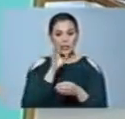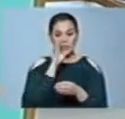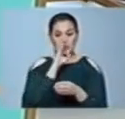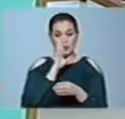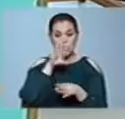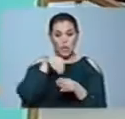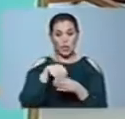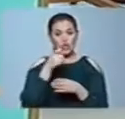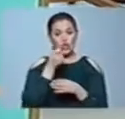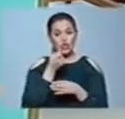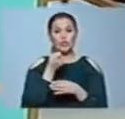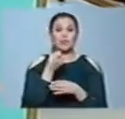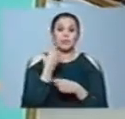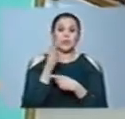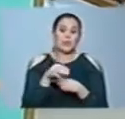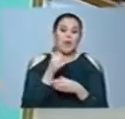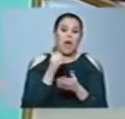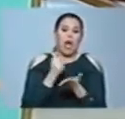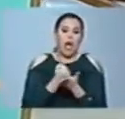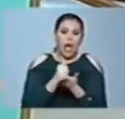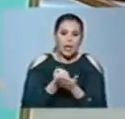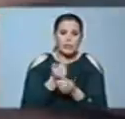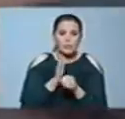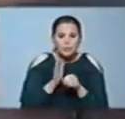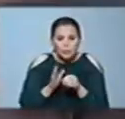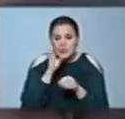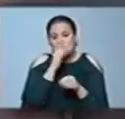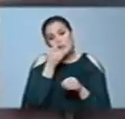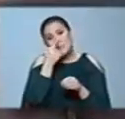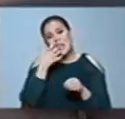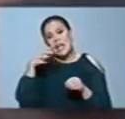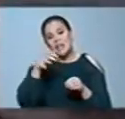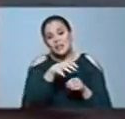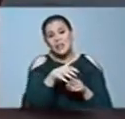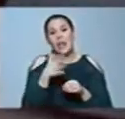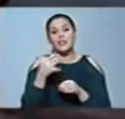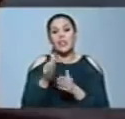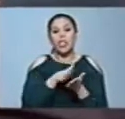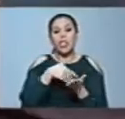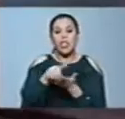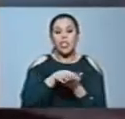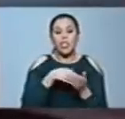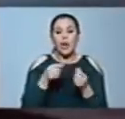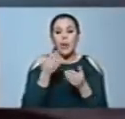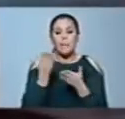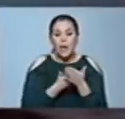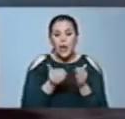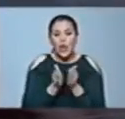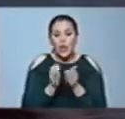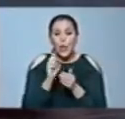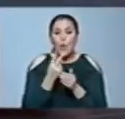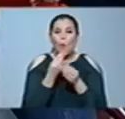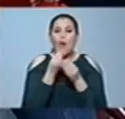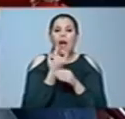da cidade picado por exemplo se o quiserem fazer uma versão salgada trabalharem sozinhos fica delicioso ou então ervas